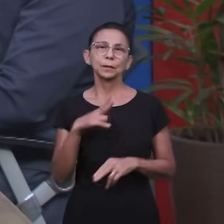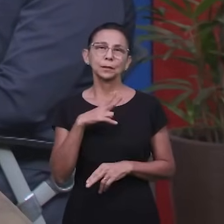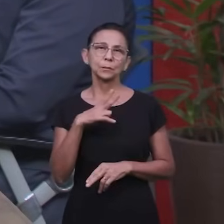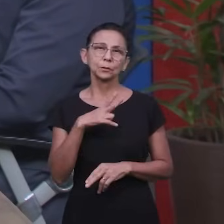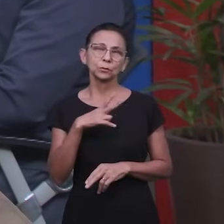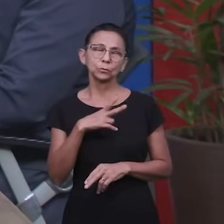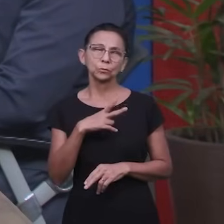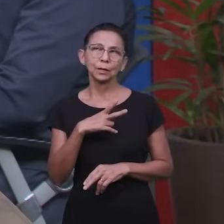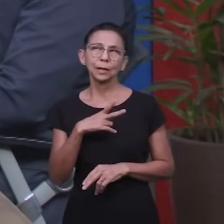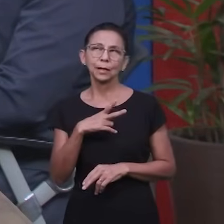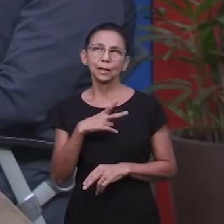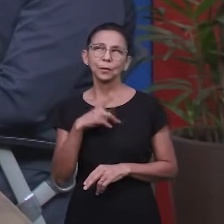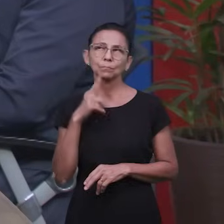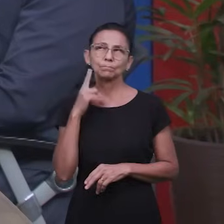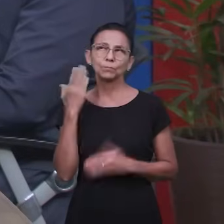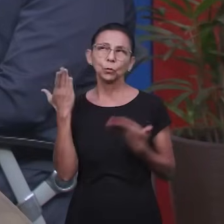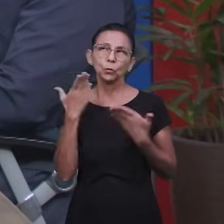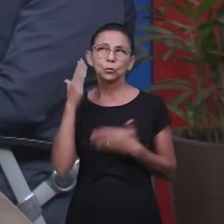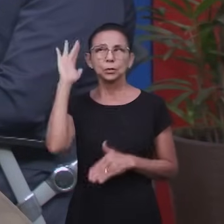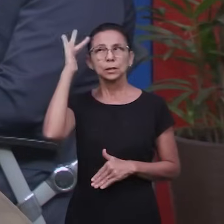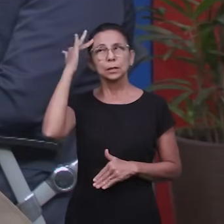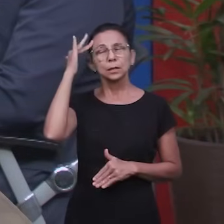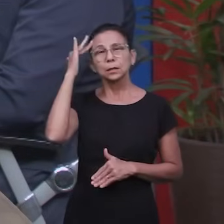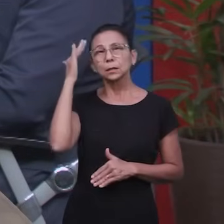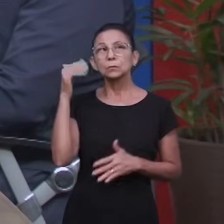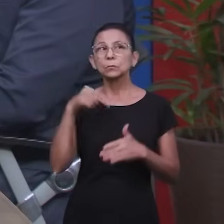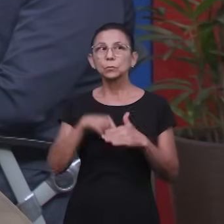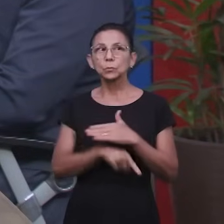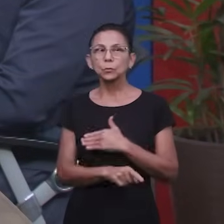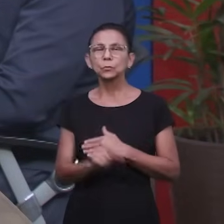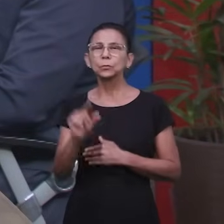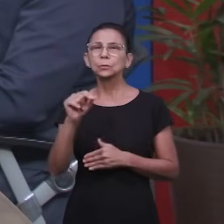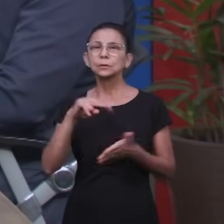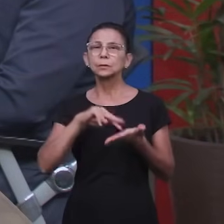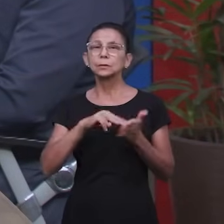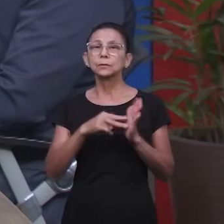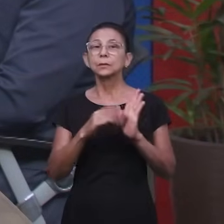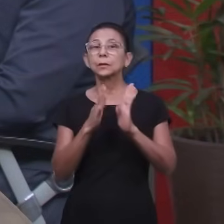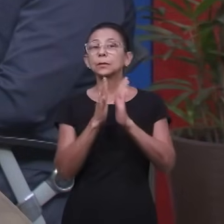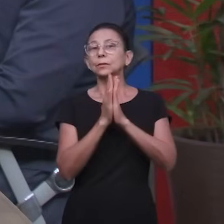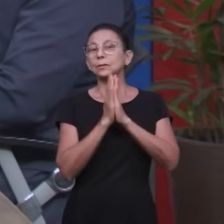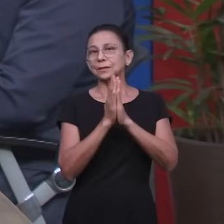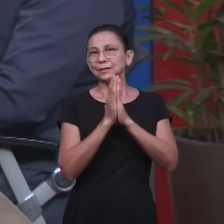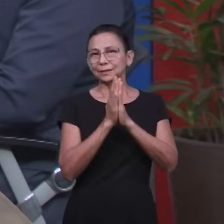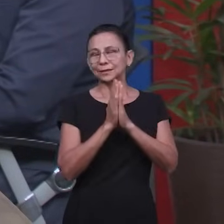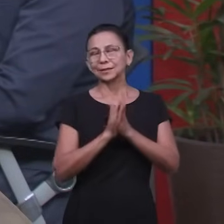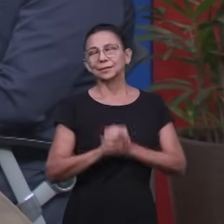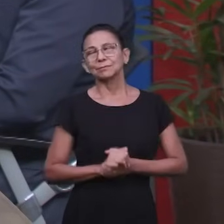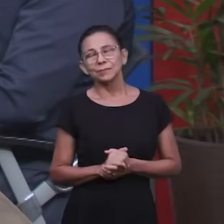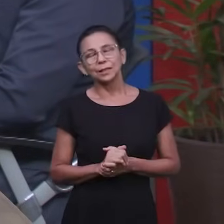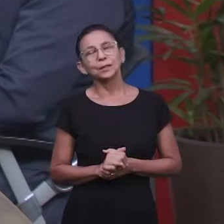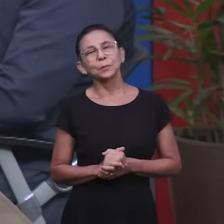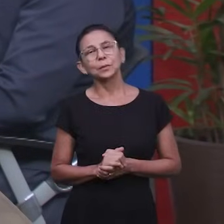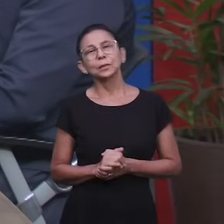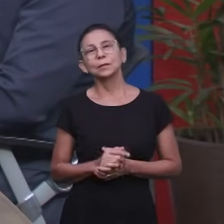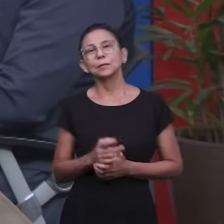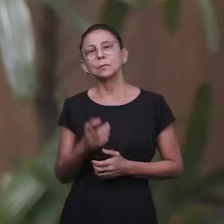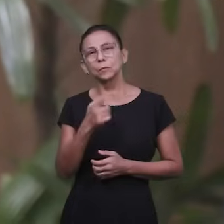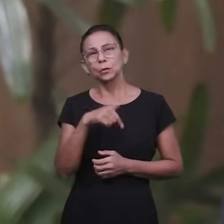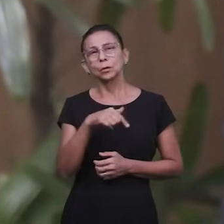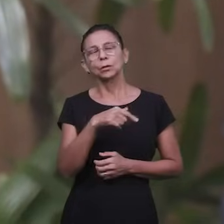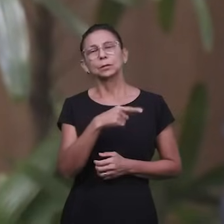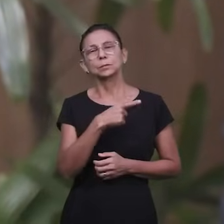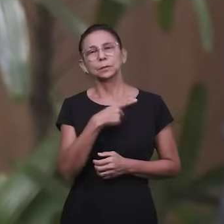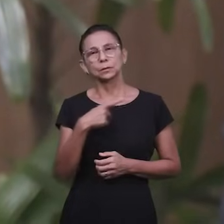Porque a gente está nas igrejas, a gente ora pelas ovelhas, ora em casa, né? Mas